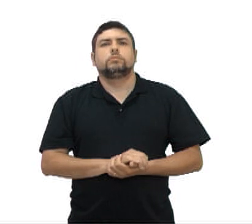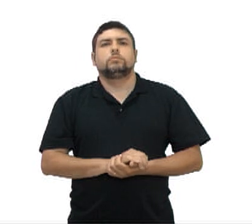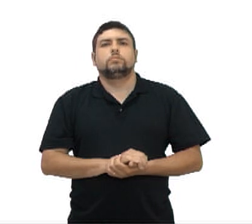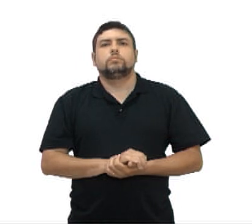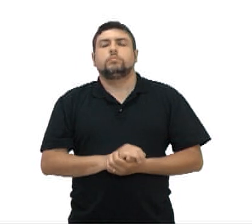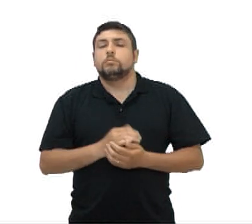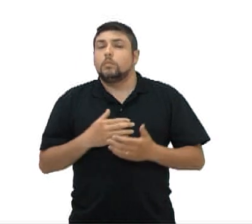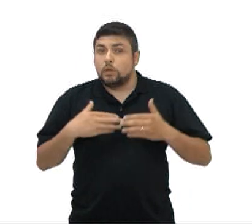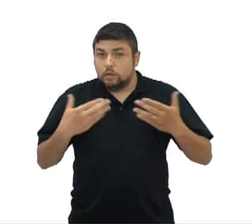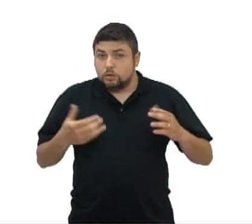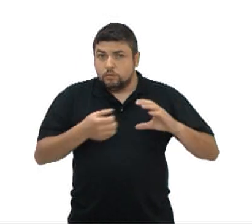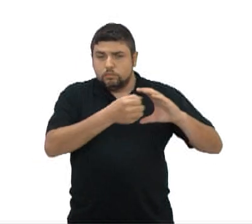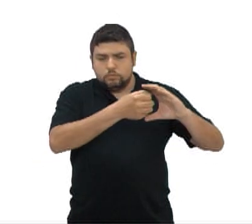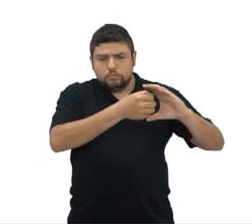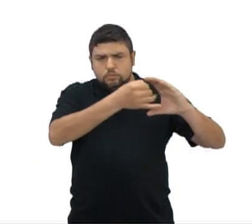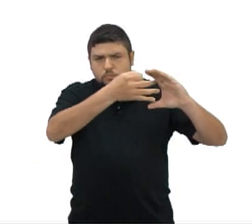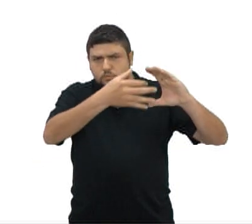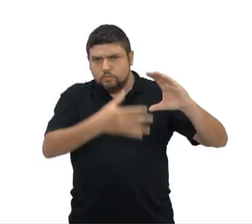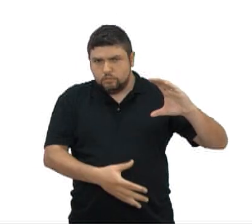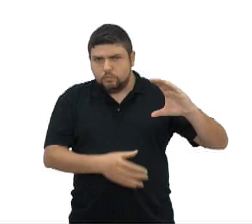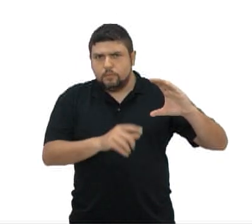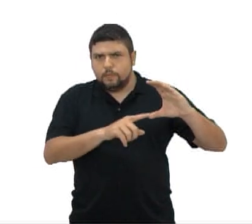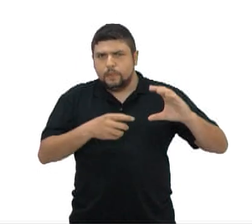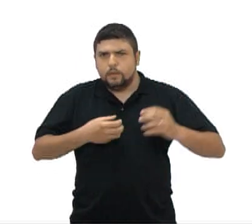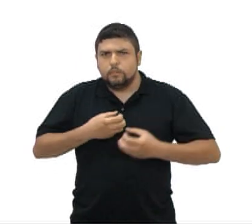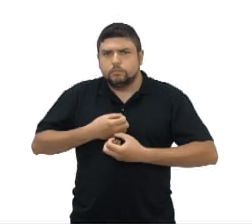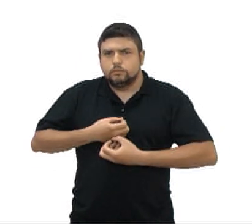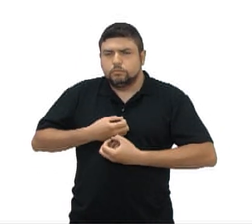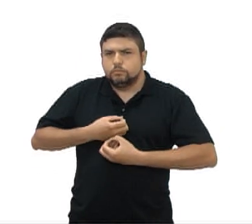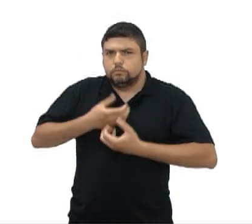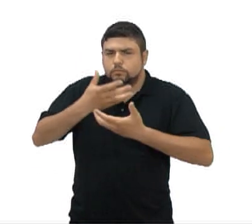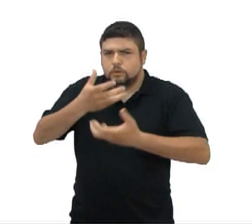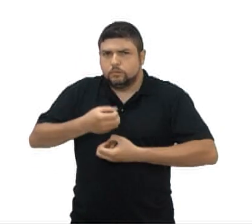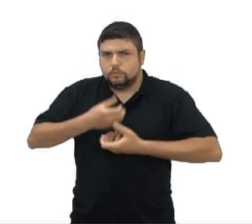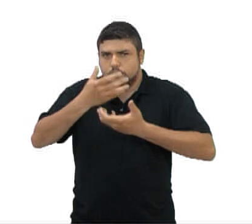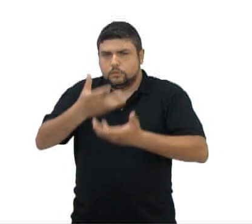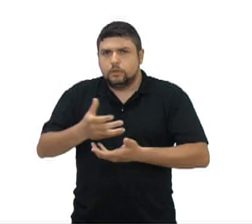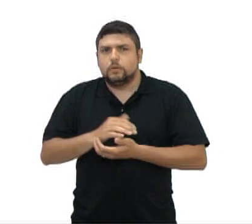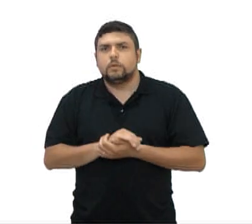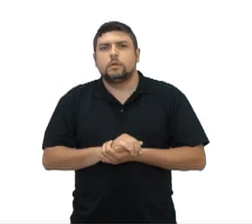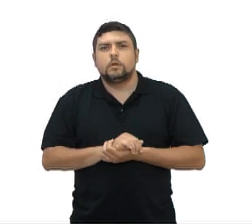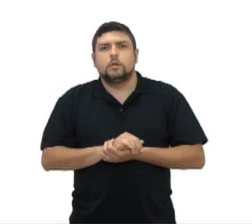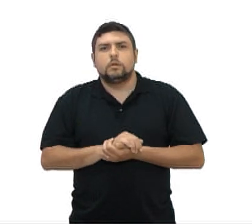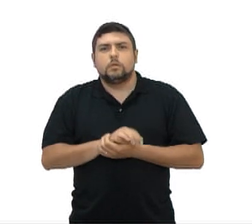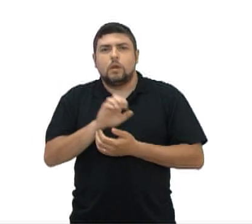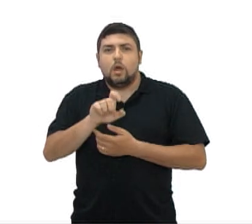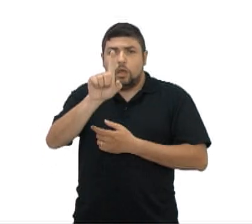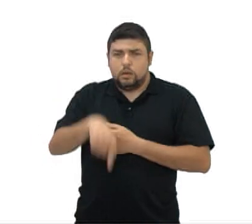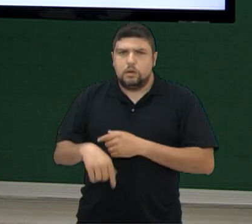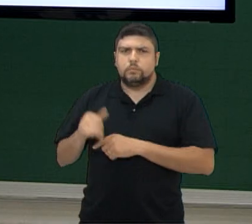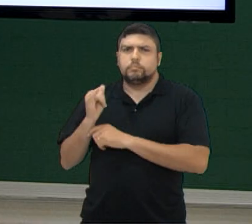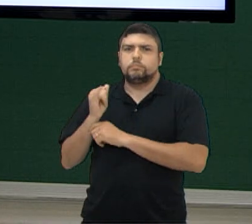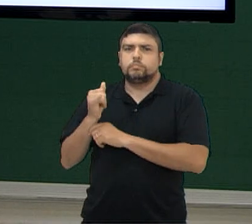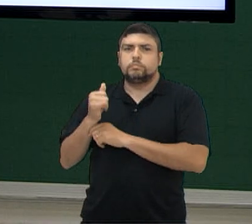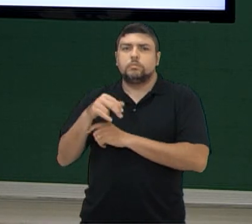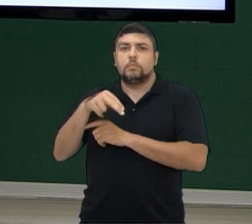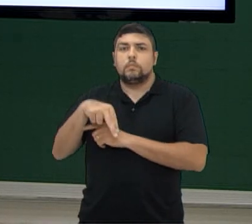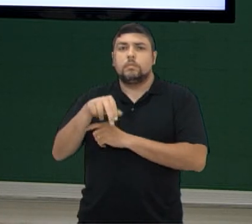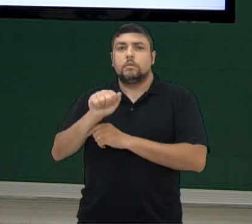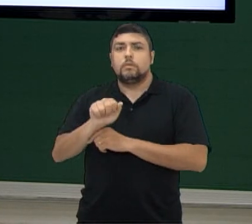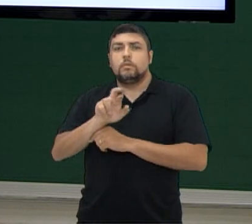às características do relato pessoal, a gente tem aqui que é uma tipologia narrativa, geralmente escrito